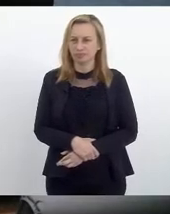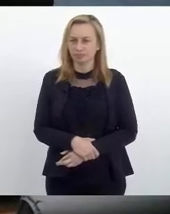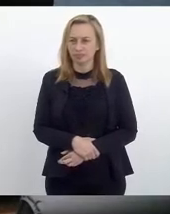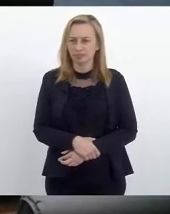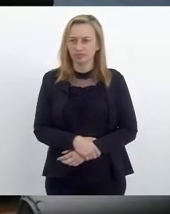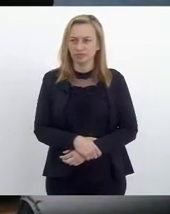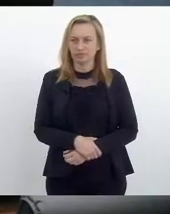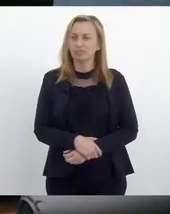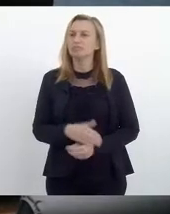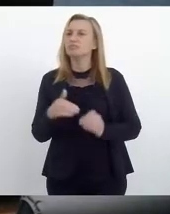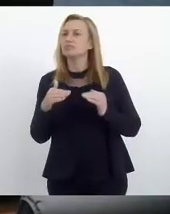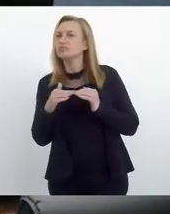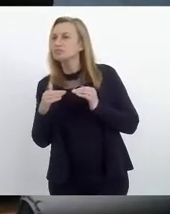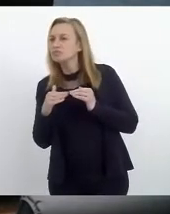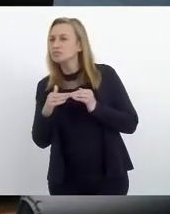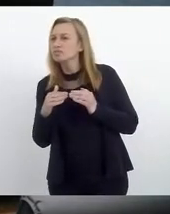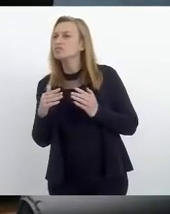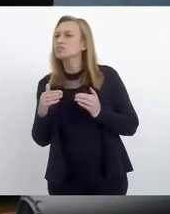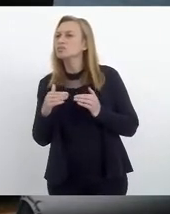Há acordo?